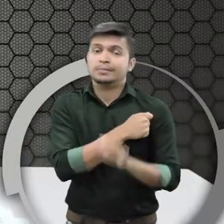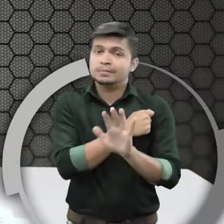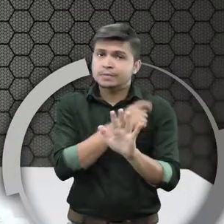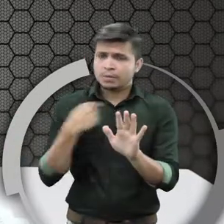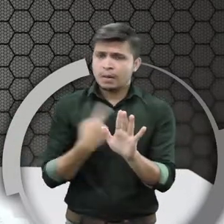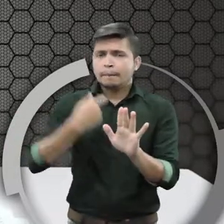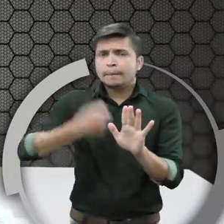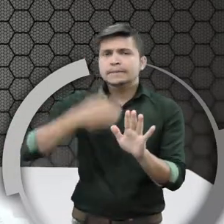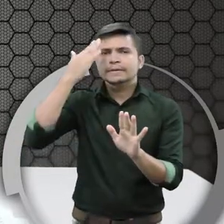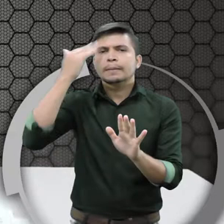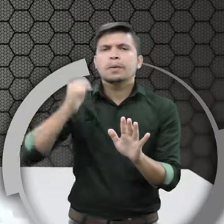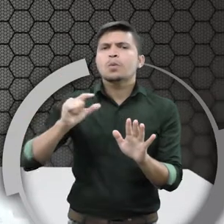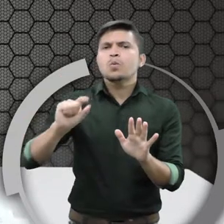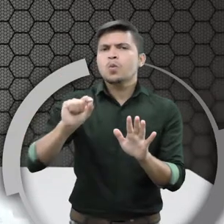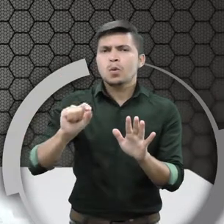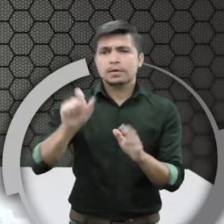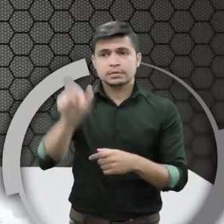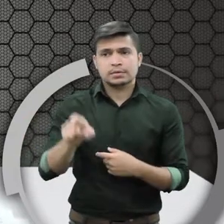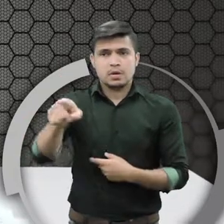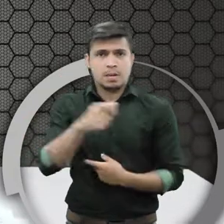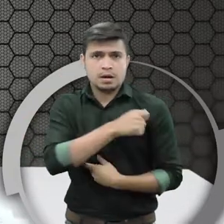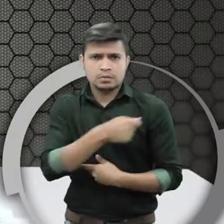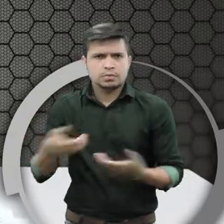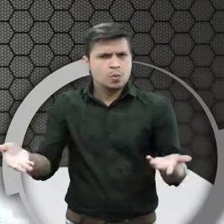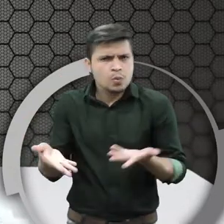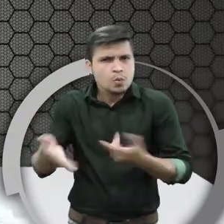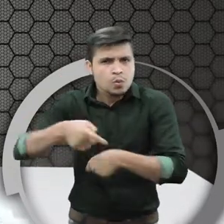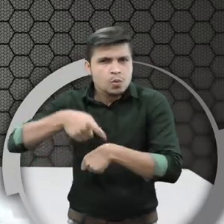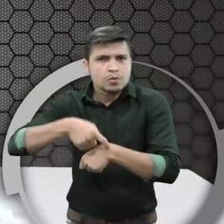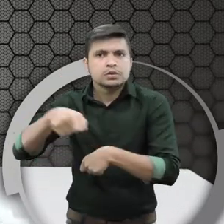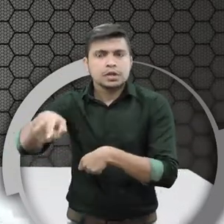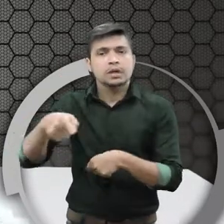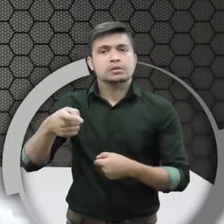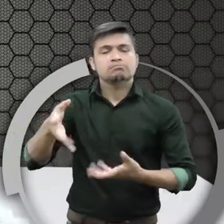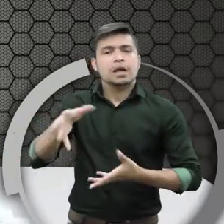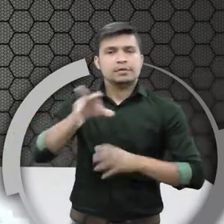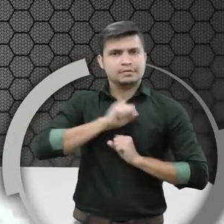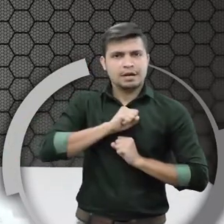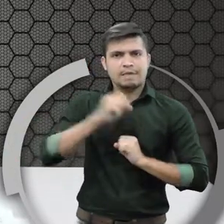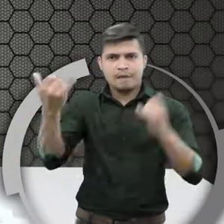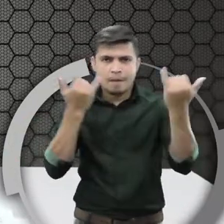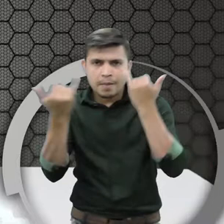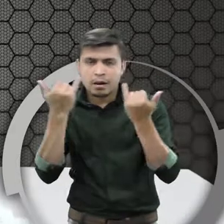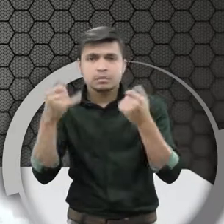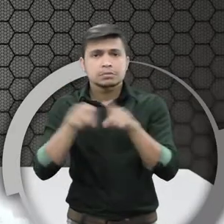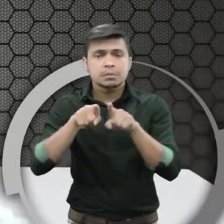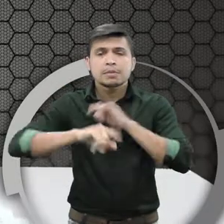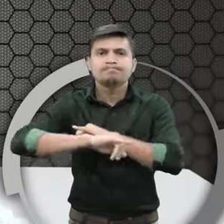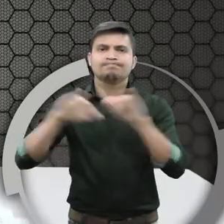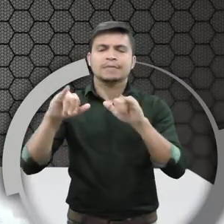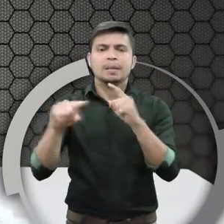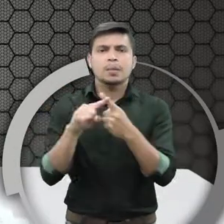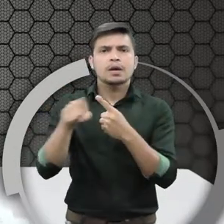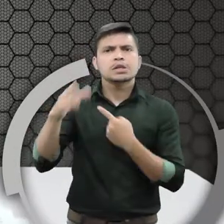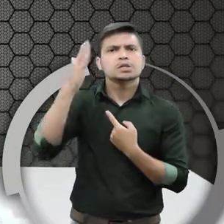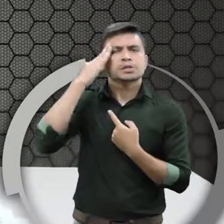aluno da atualidade, ele tanto fornece como ele recebe informações em lapsos de segundo. Ele está atento a tudo que acontece na internet, né?